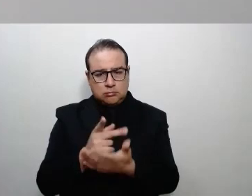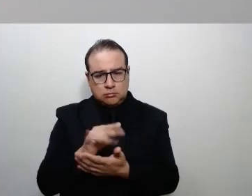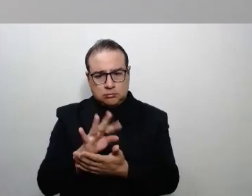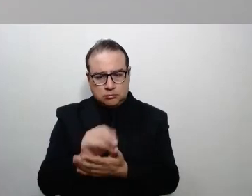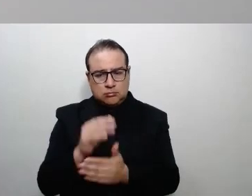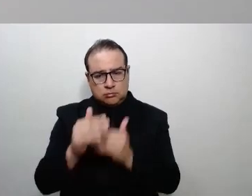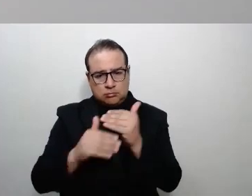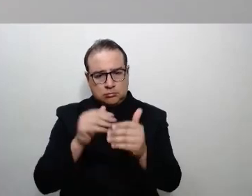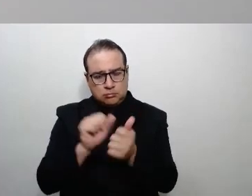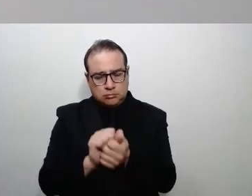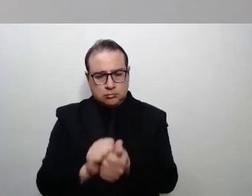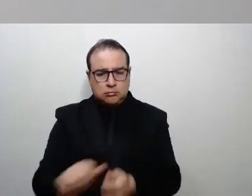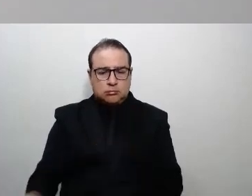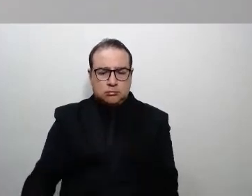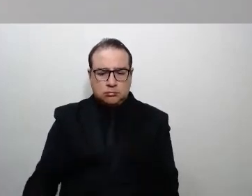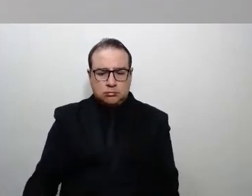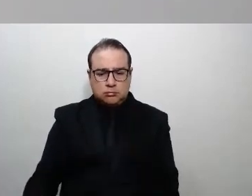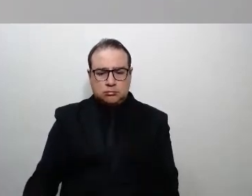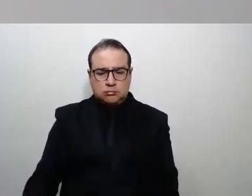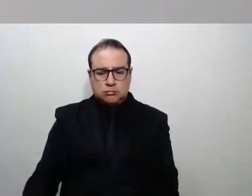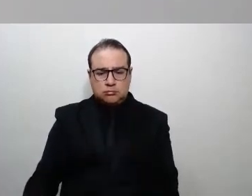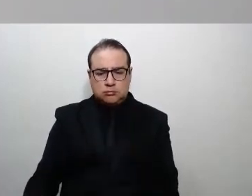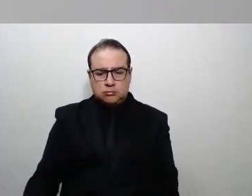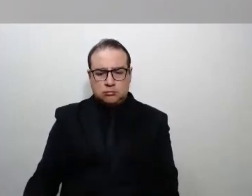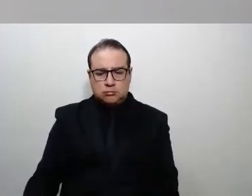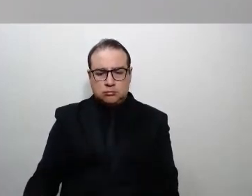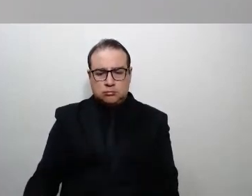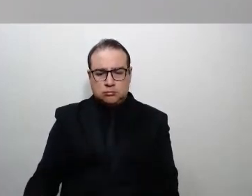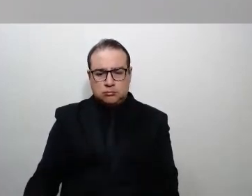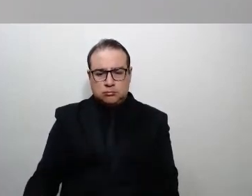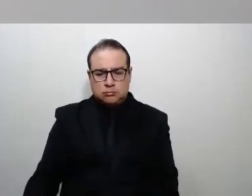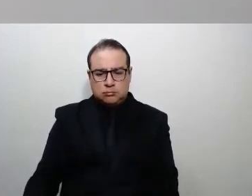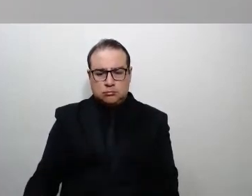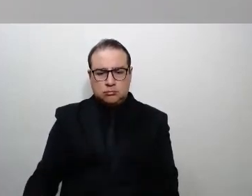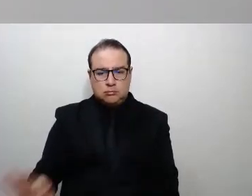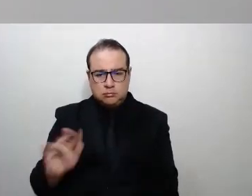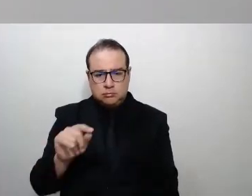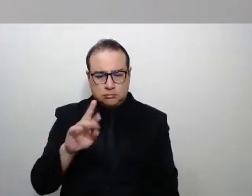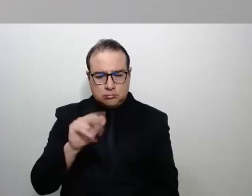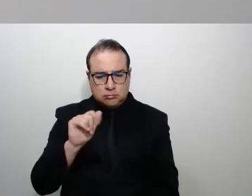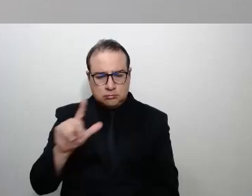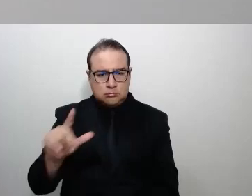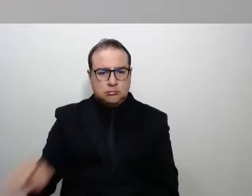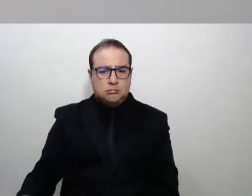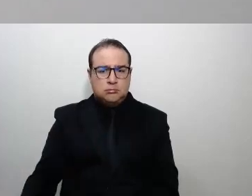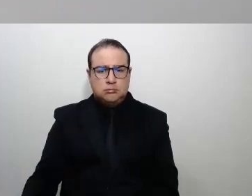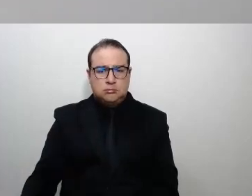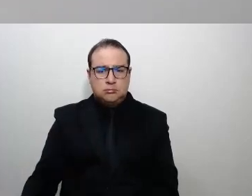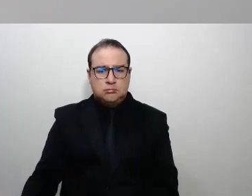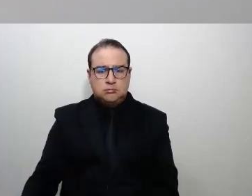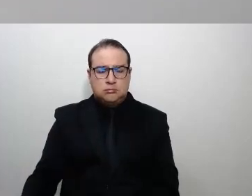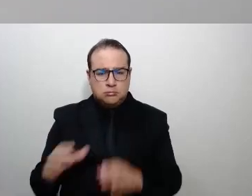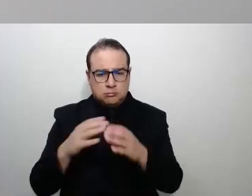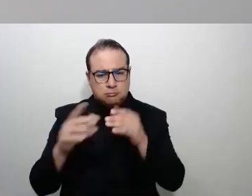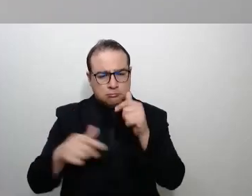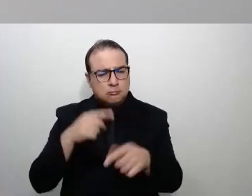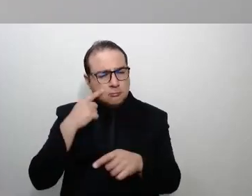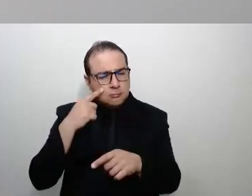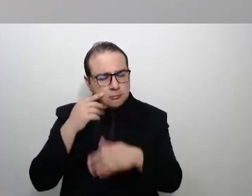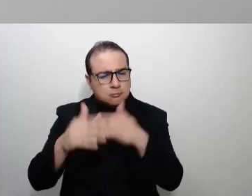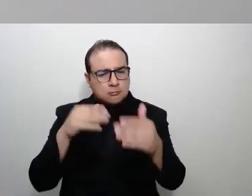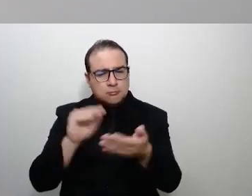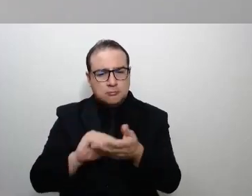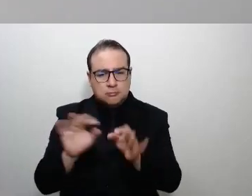se desenvolvesse lado a lado com Tribunal Superior Eleitoral e agora estamos tendo estamos colocando em dia